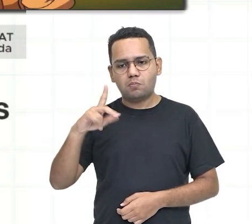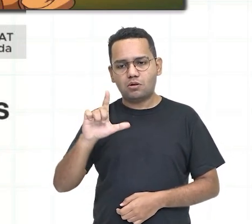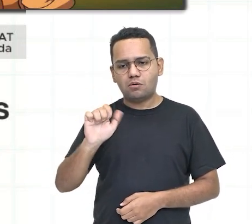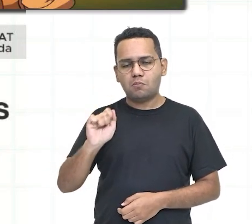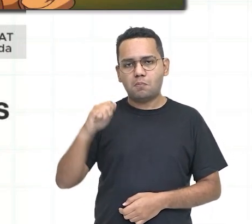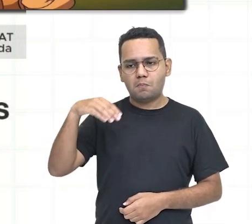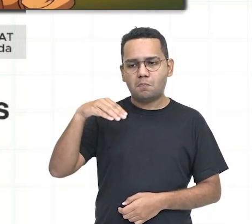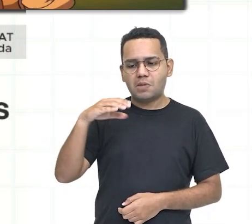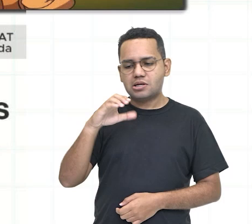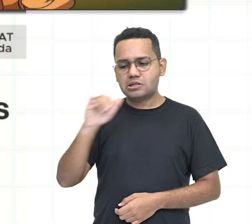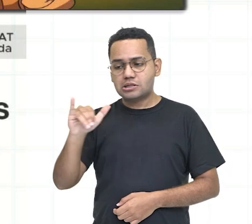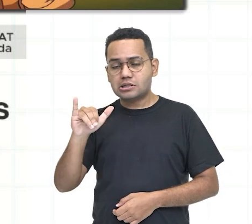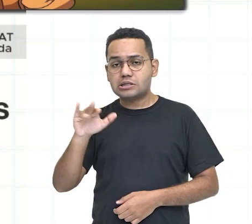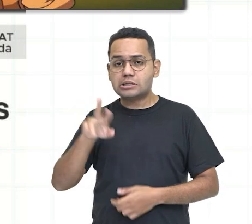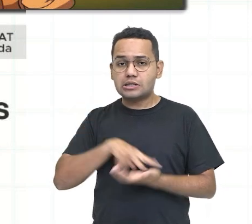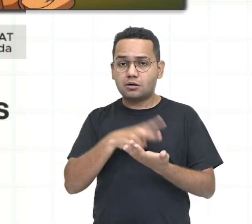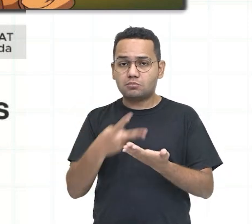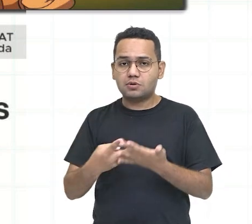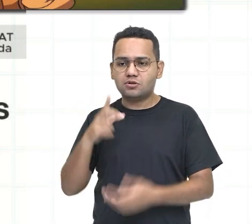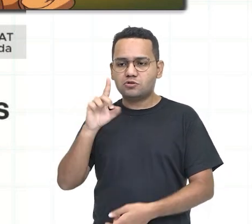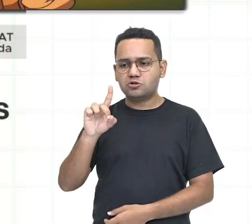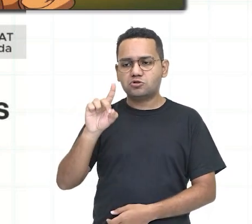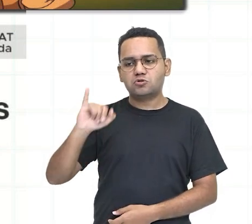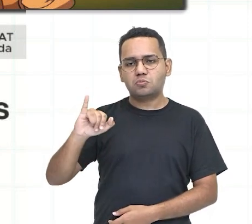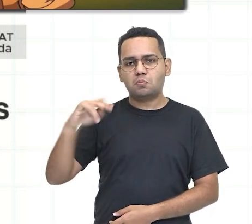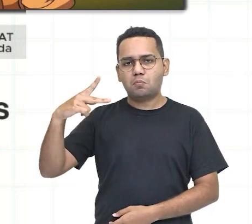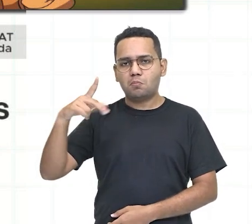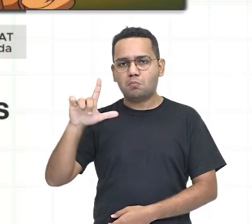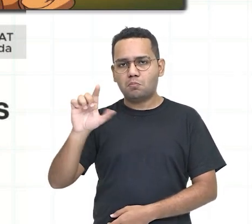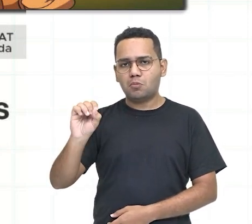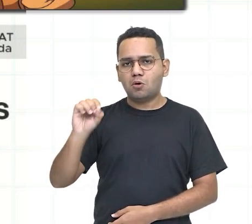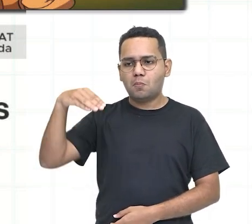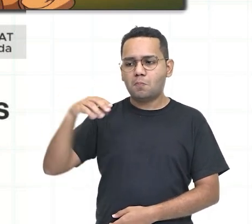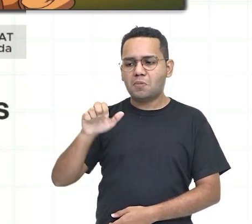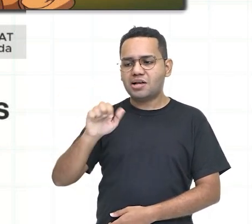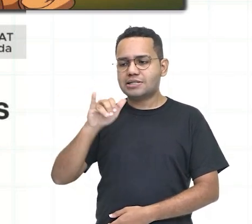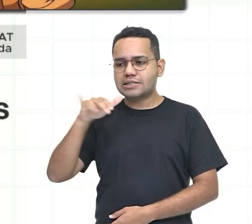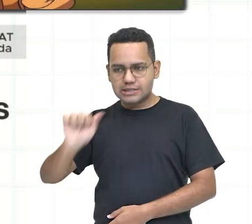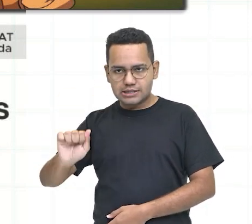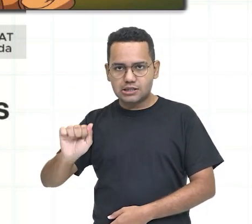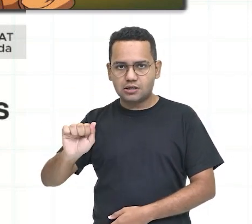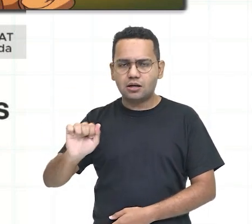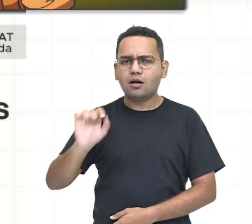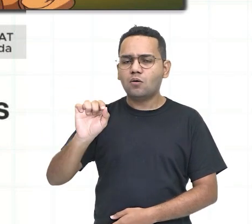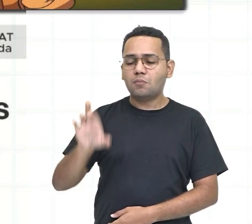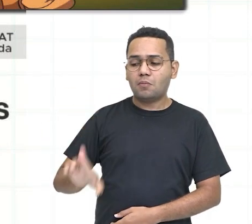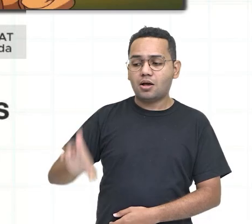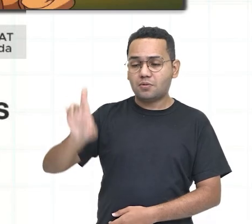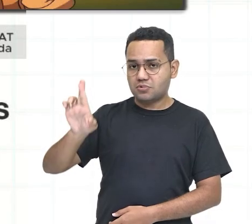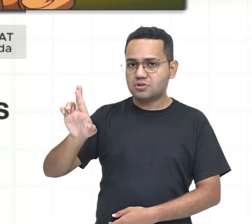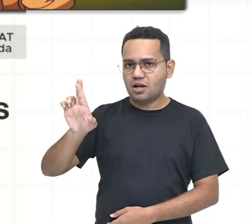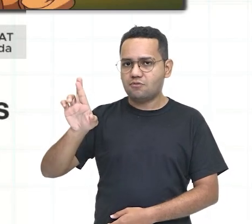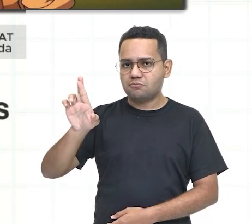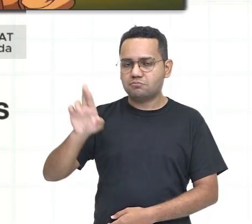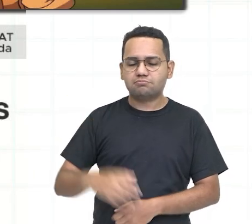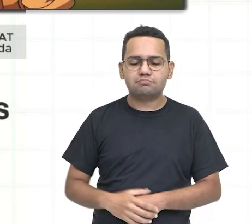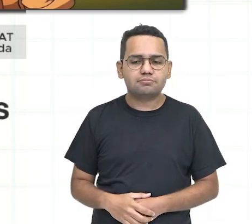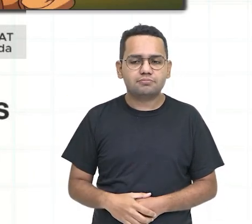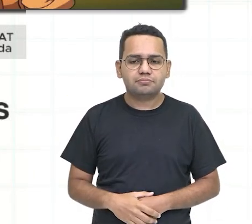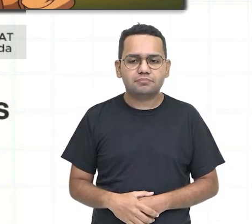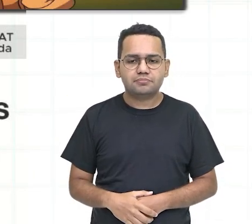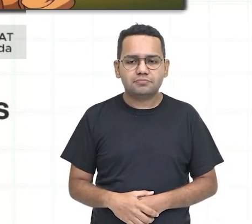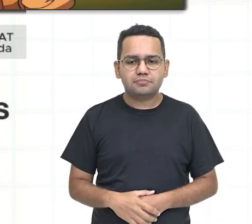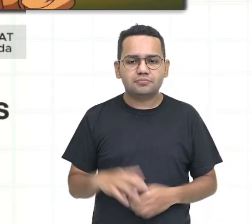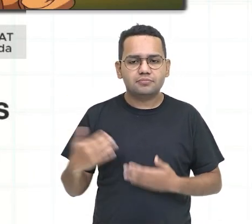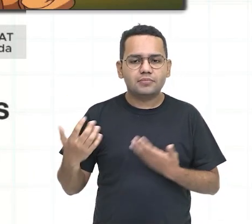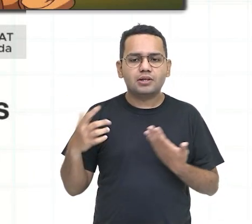education, right? Então, aqui ele está falando sobre a influência da língua, olha. Observaram? A língua em todas